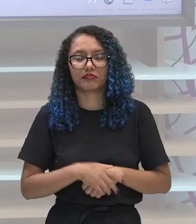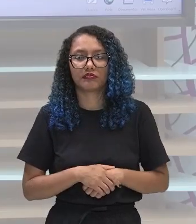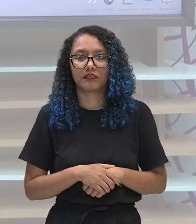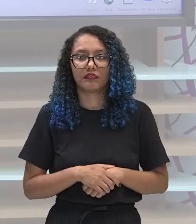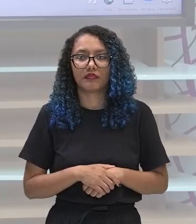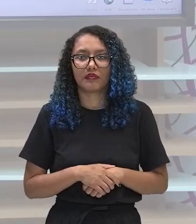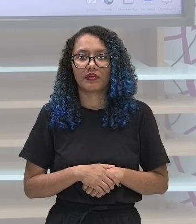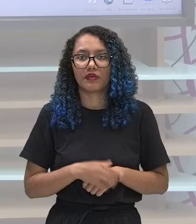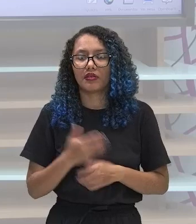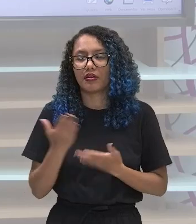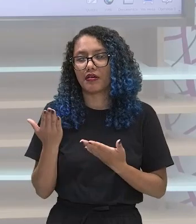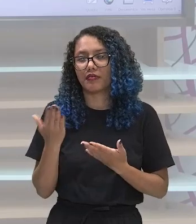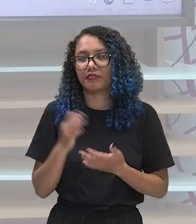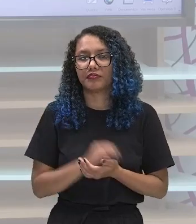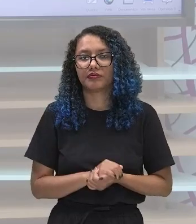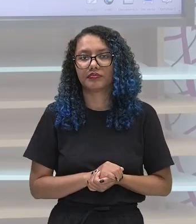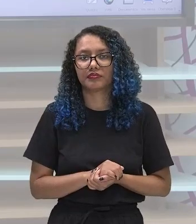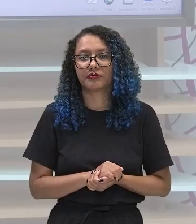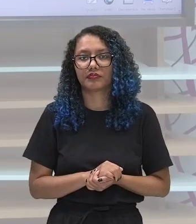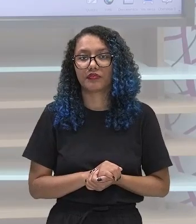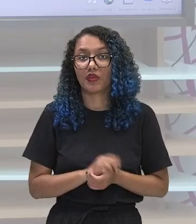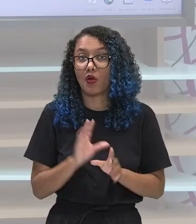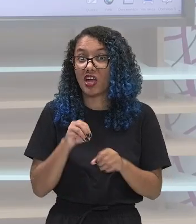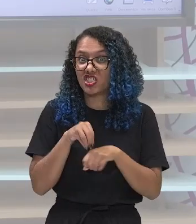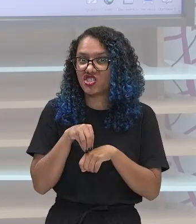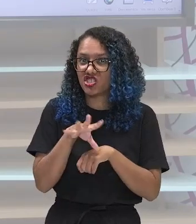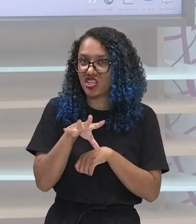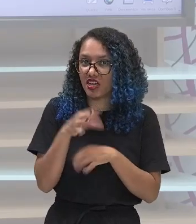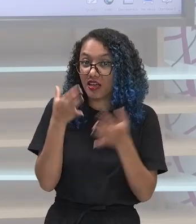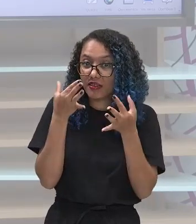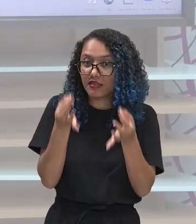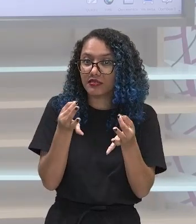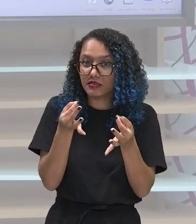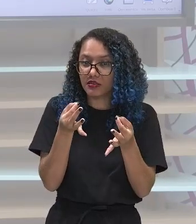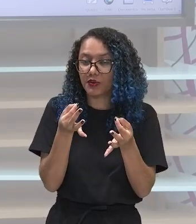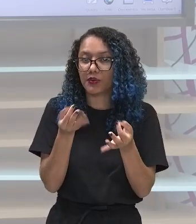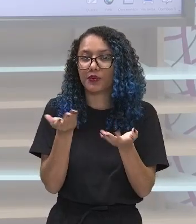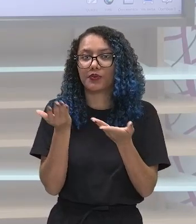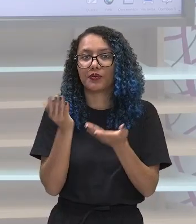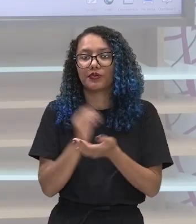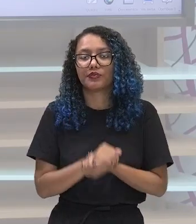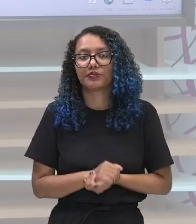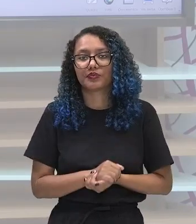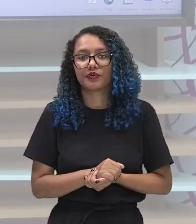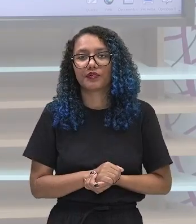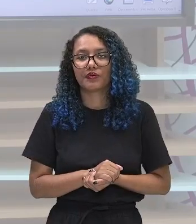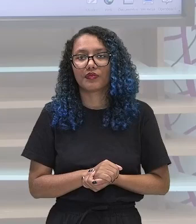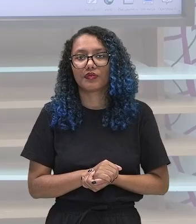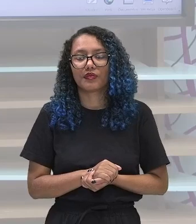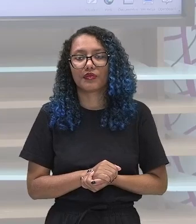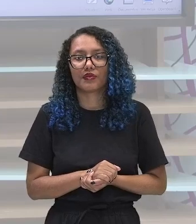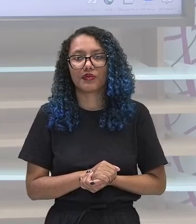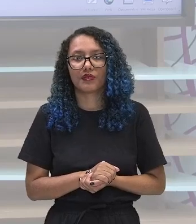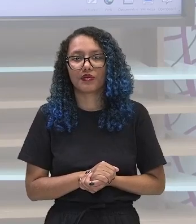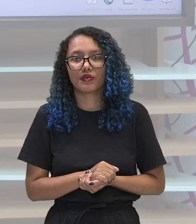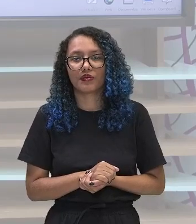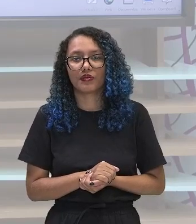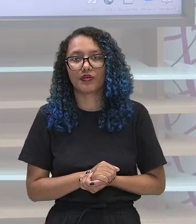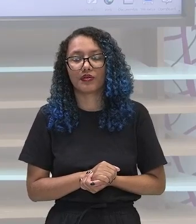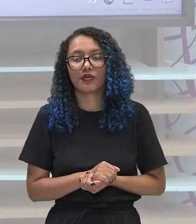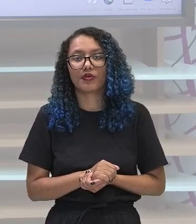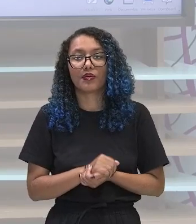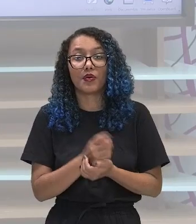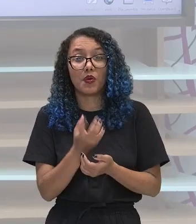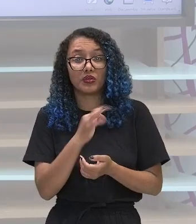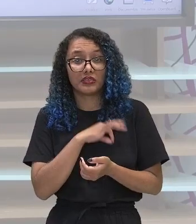famoso pulo do gato, né? Ó, 10%, você vai multiplicar aquele valor, tá, do salário